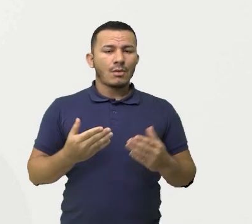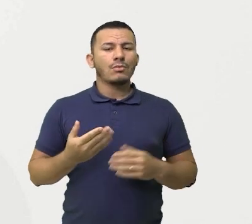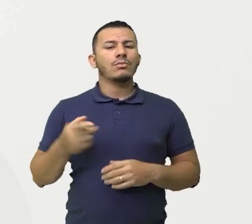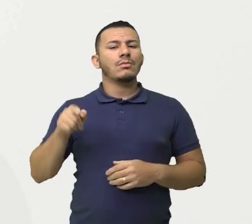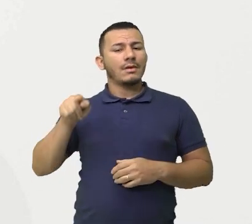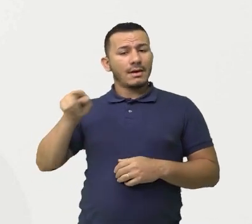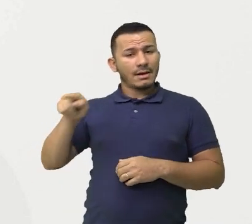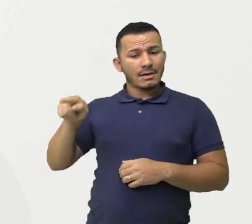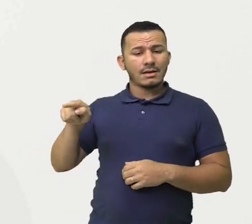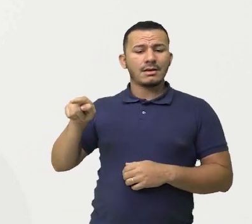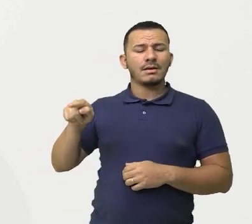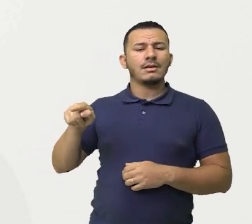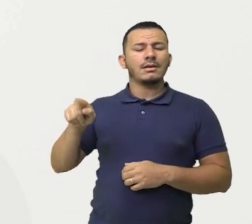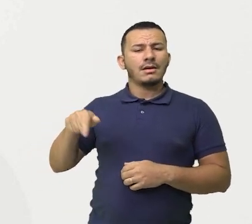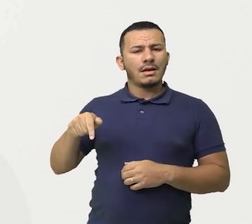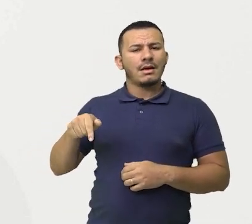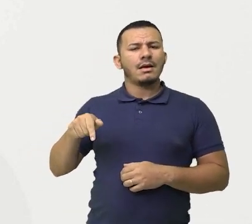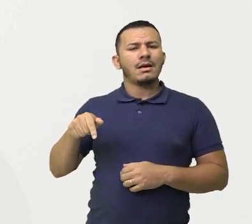o número